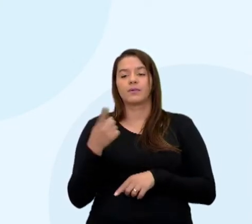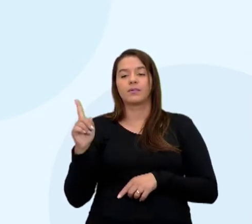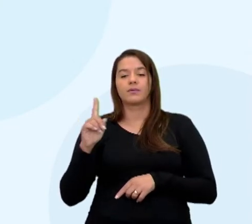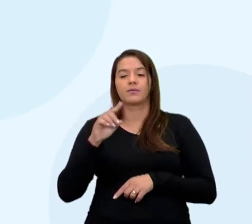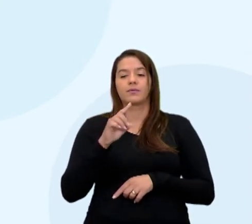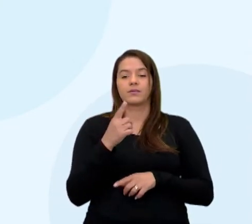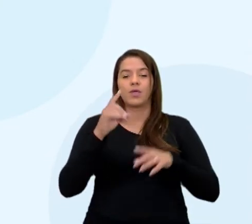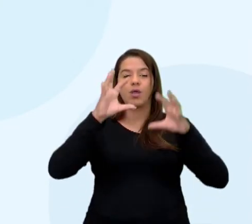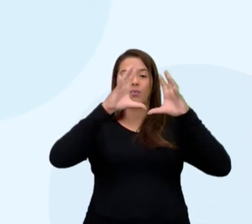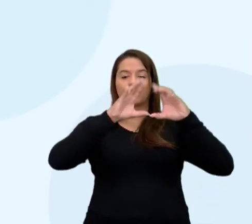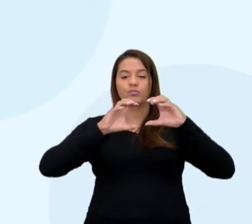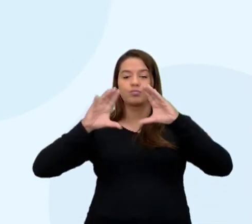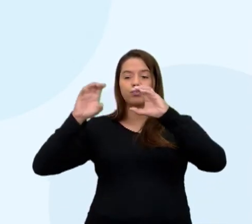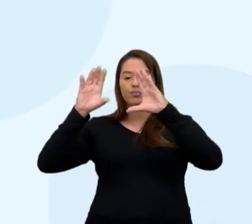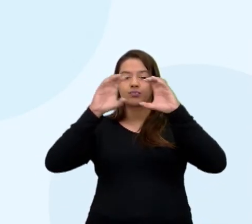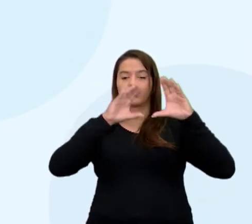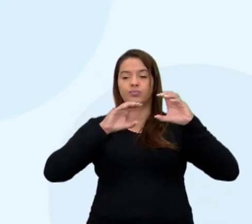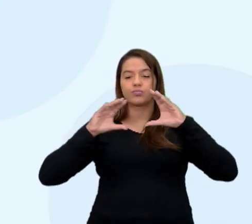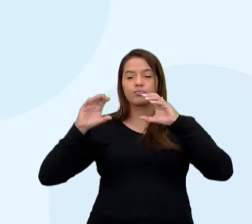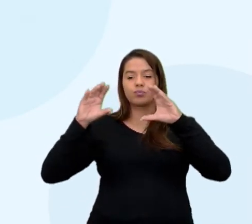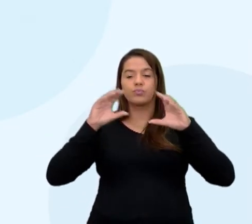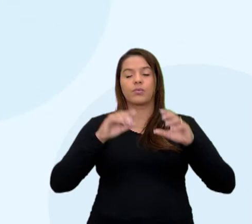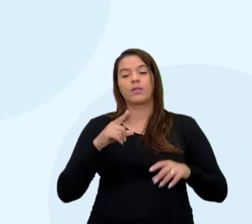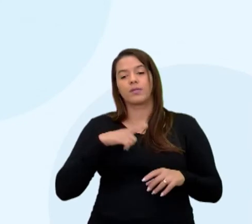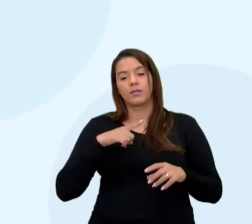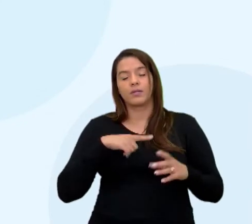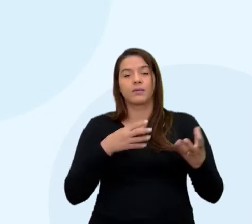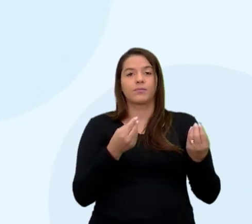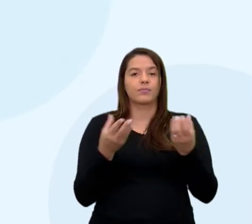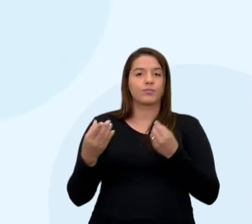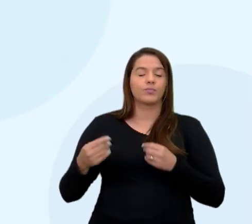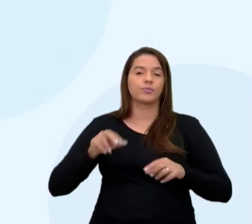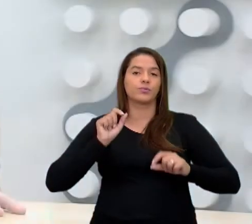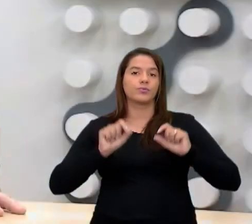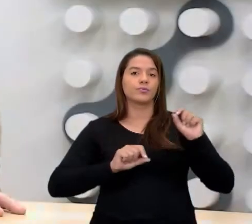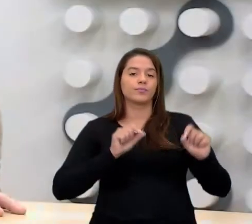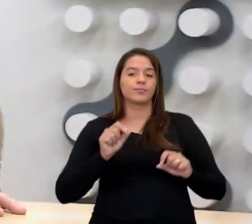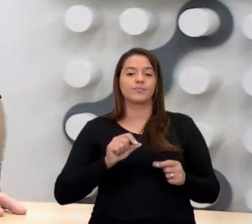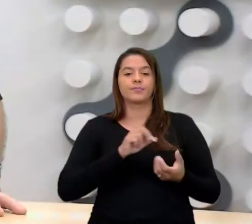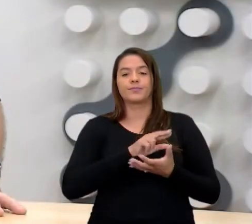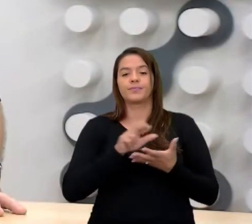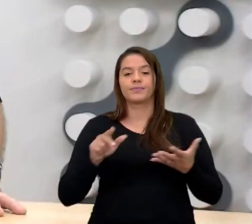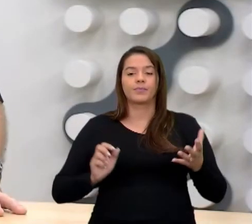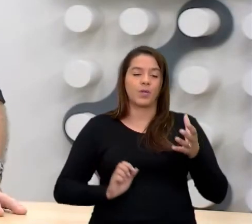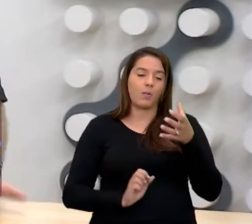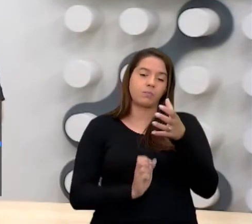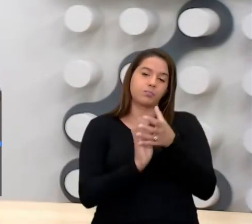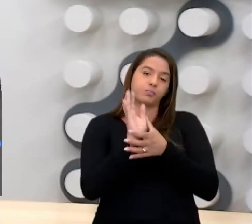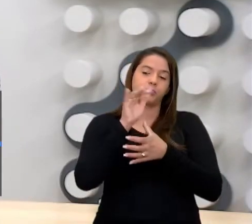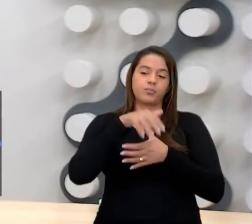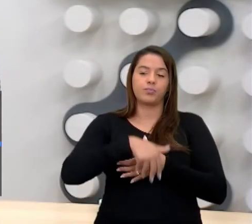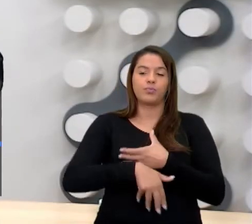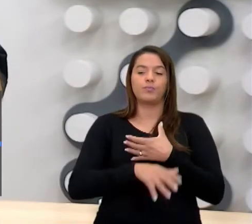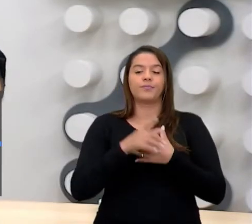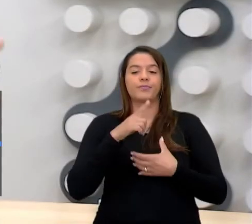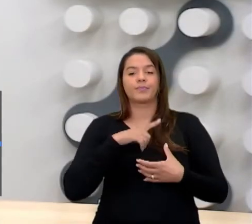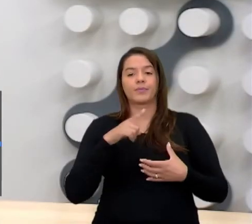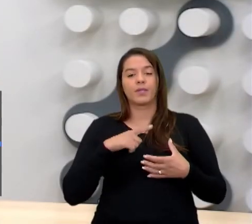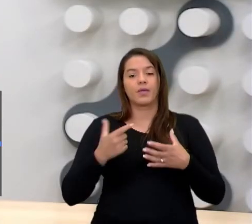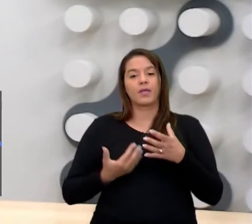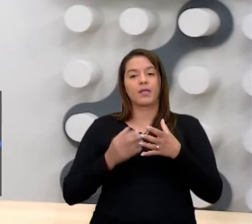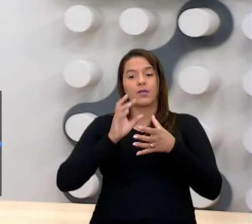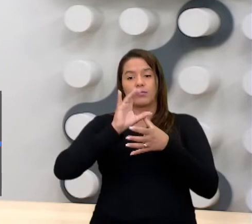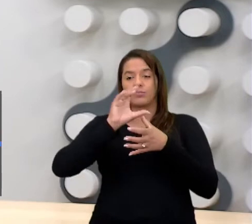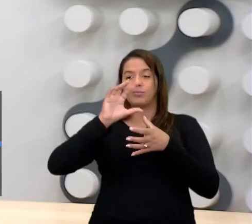cinza, né, que primeiramente, né, muitas vezes aí na questão aí da erupção dos vulcões, a partir do momento que saem